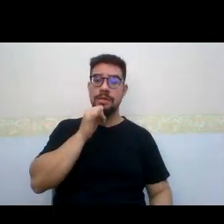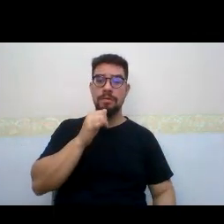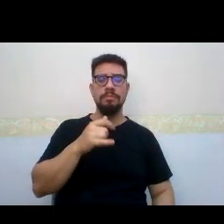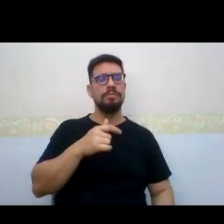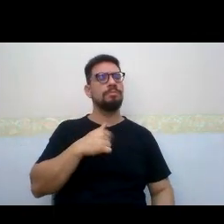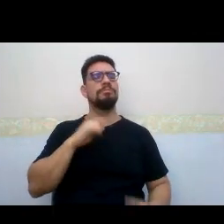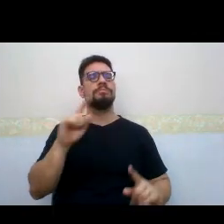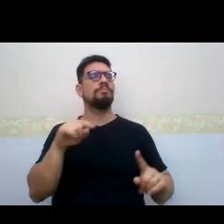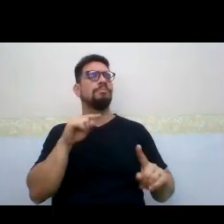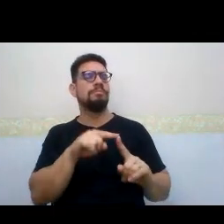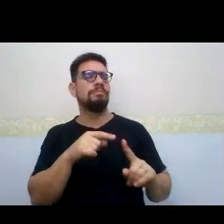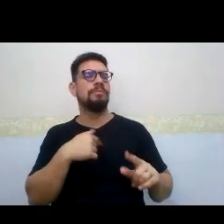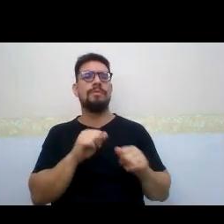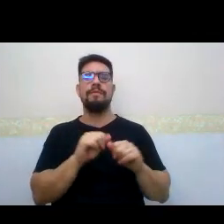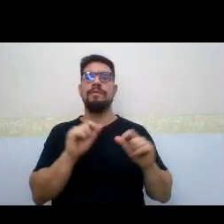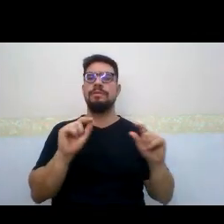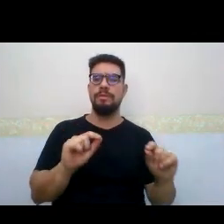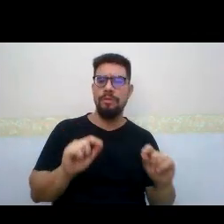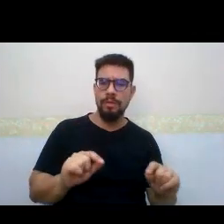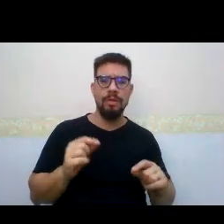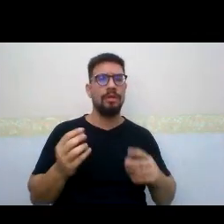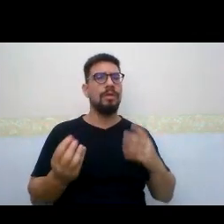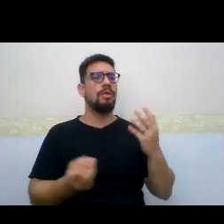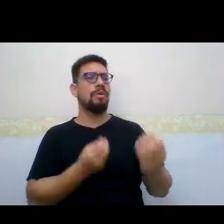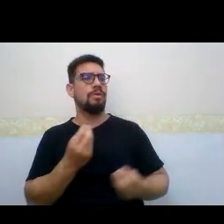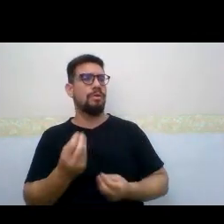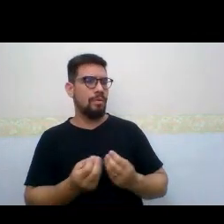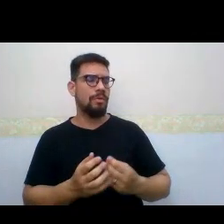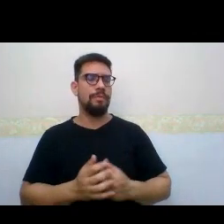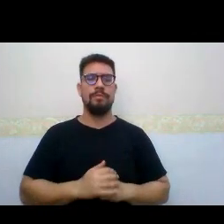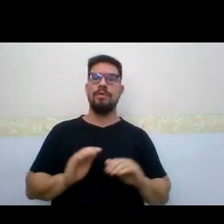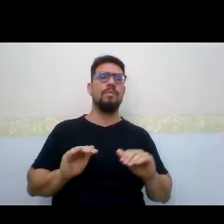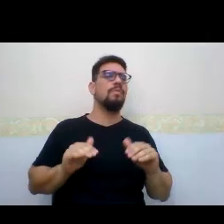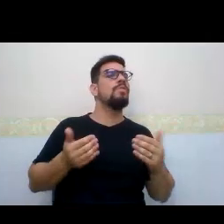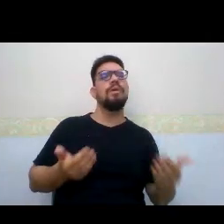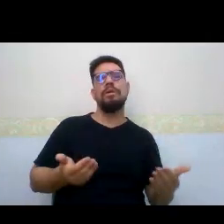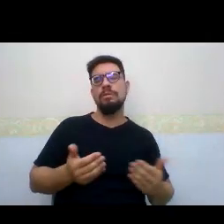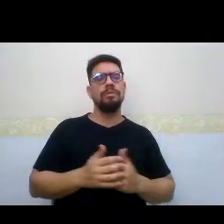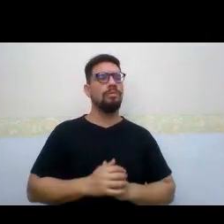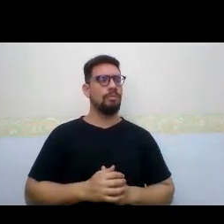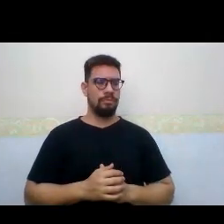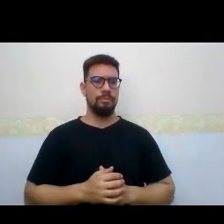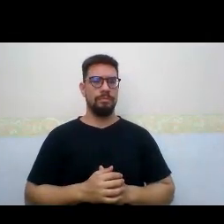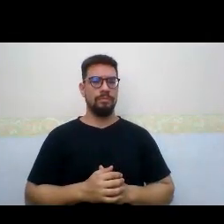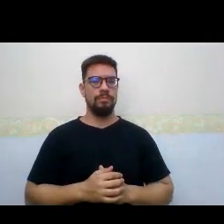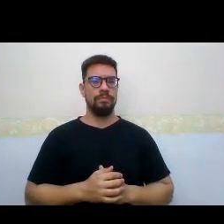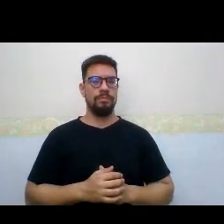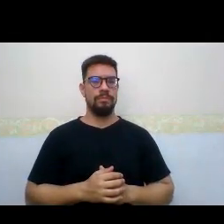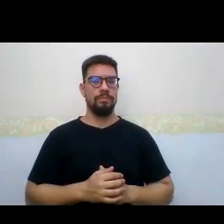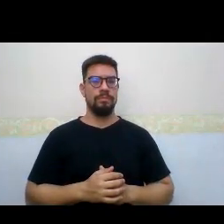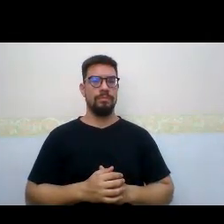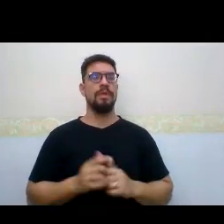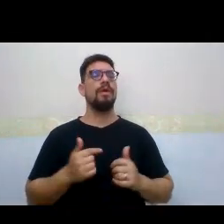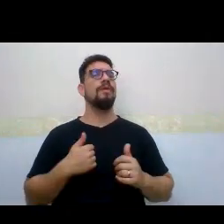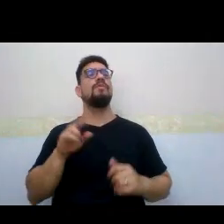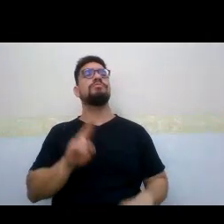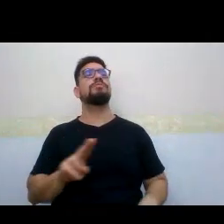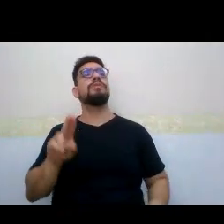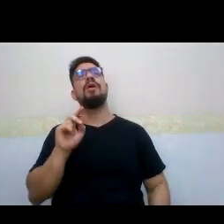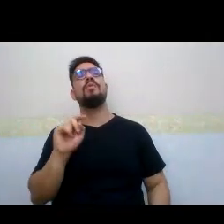fazer? Como vou fazer? Quando vou fazer? Com que é que eu vou fazer? Com que eu